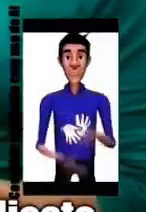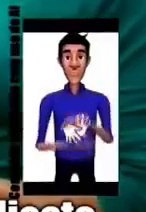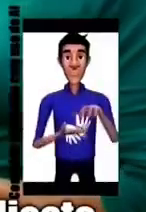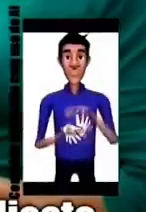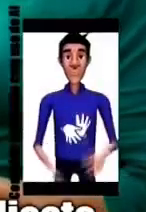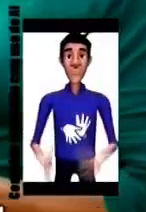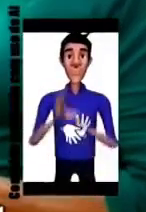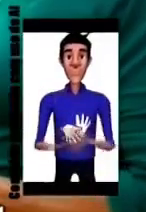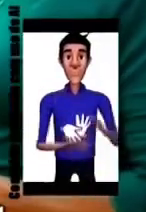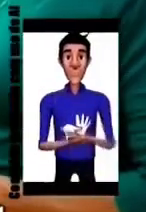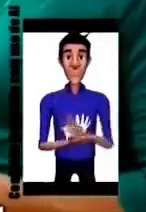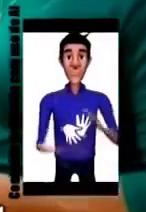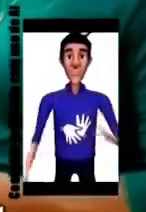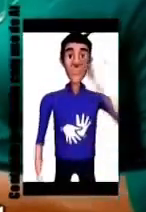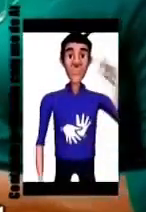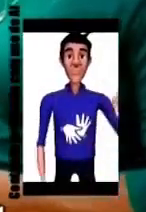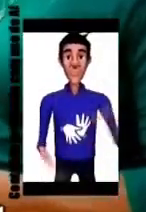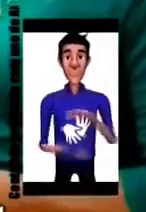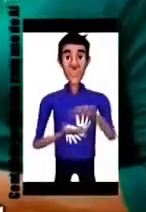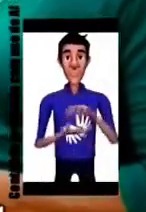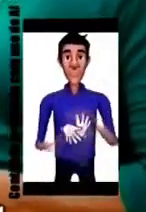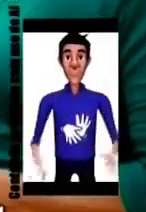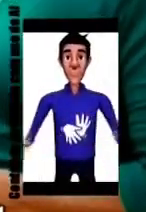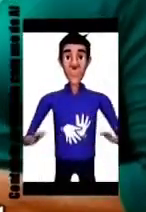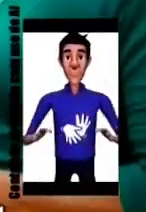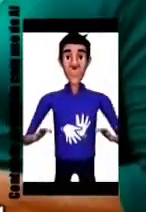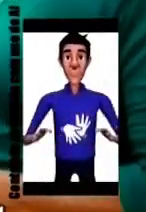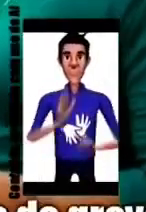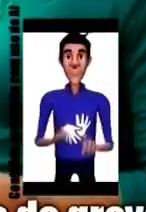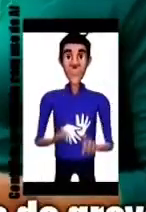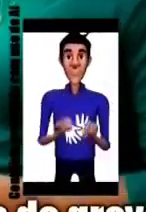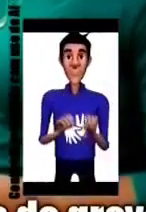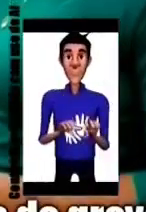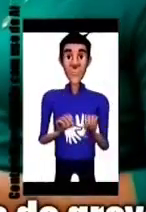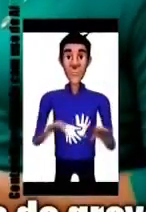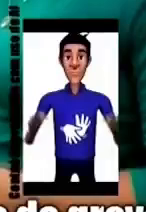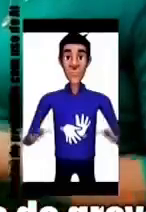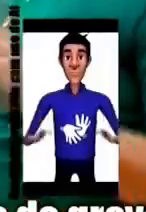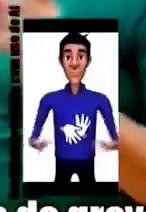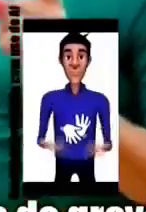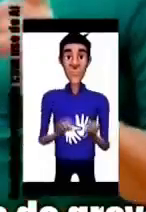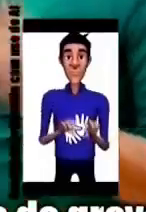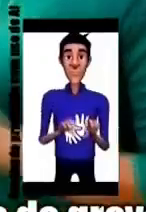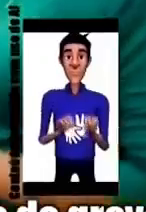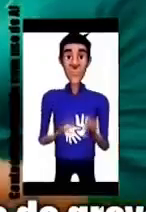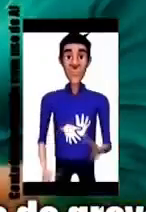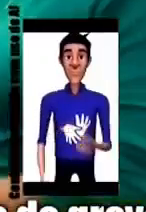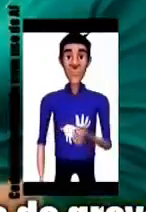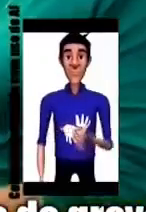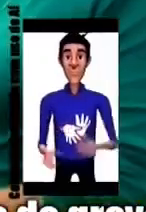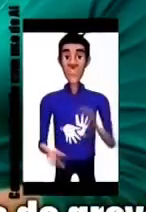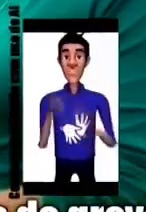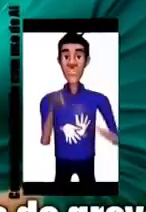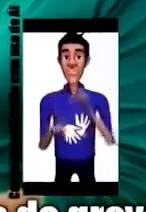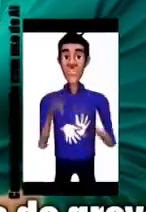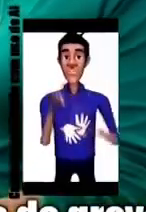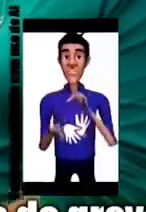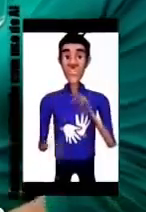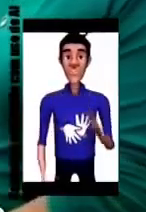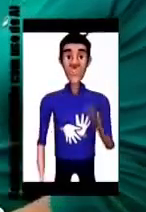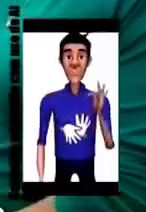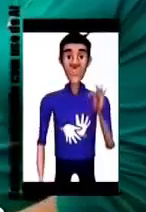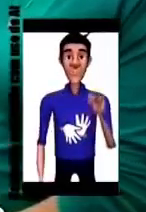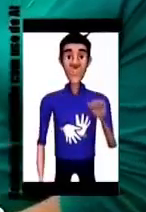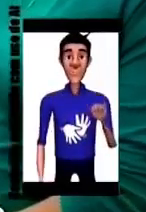com o sindicato. Então, o sindicato teve que se posicionar com o estado de greve e até mesmo alguns dias de greve